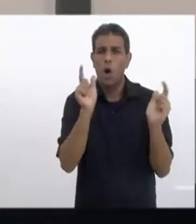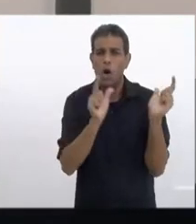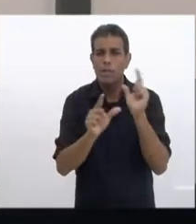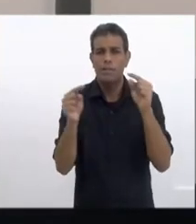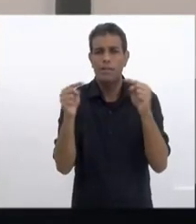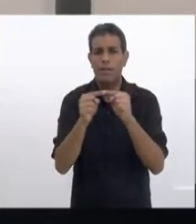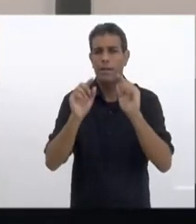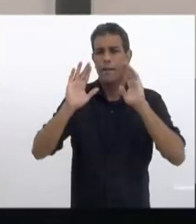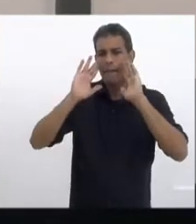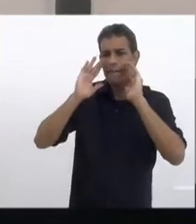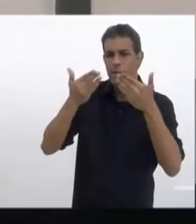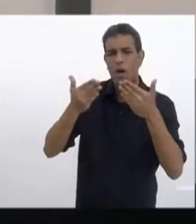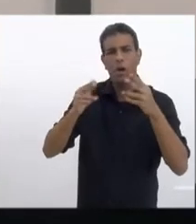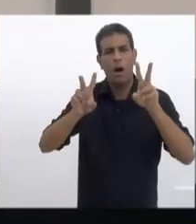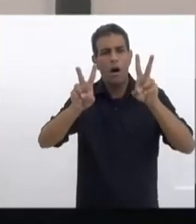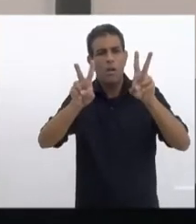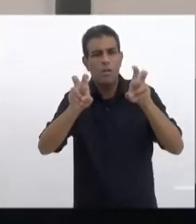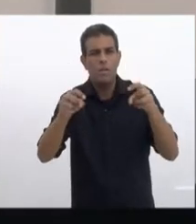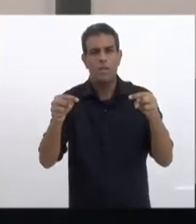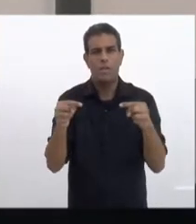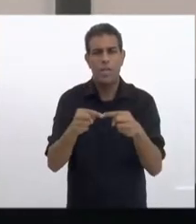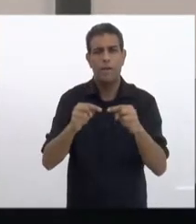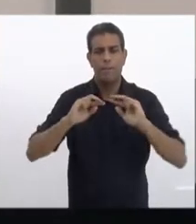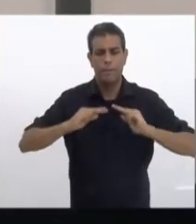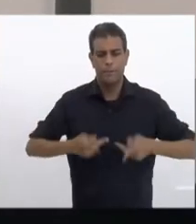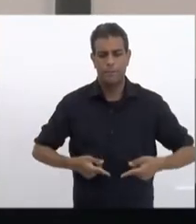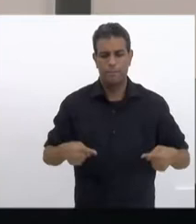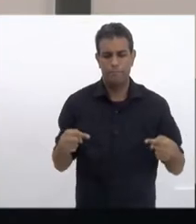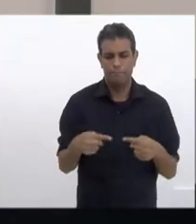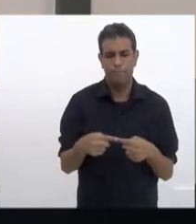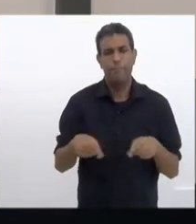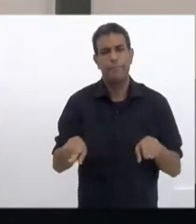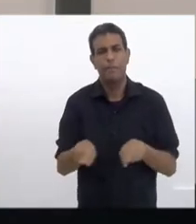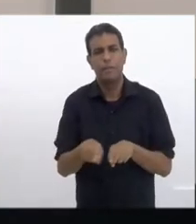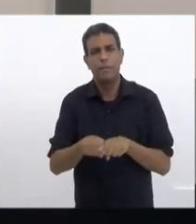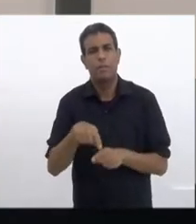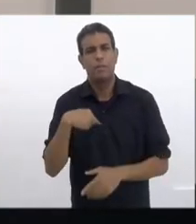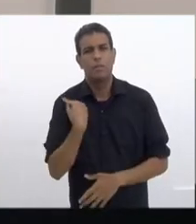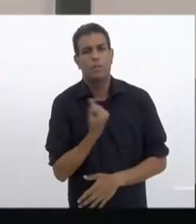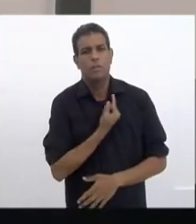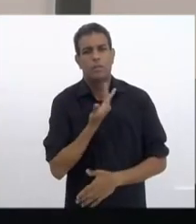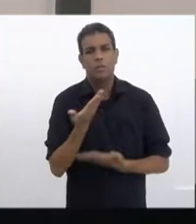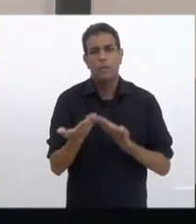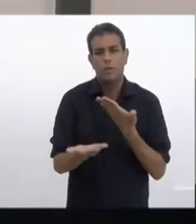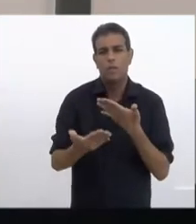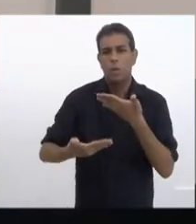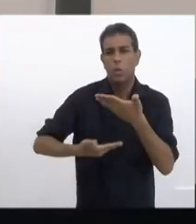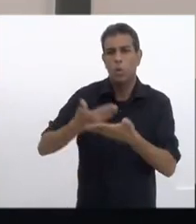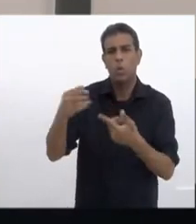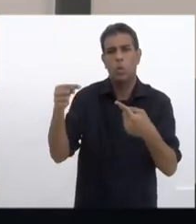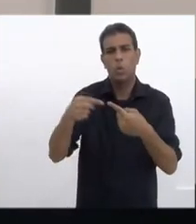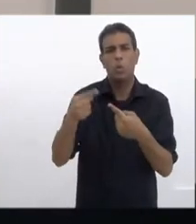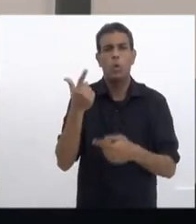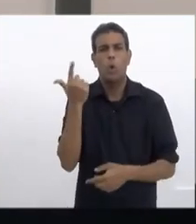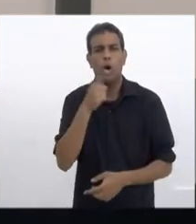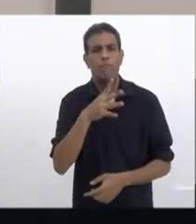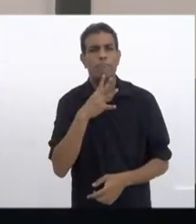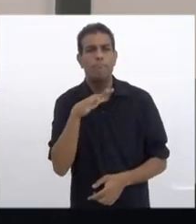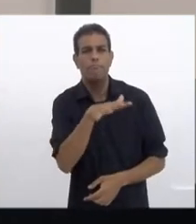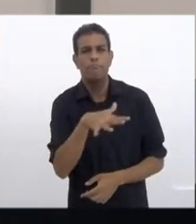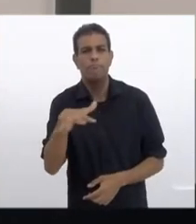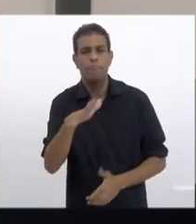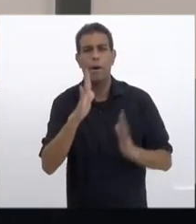sempre voltado ao nosso tema, que é voltado a humanizar e também fazer com que o nosso Estado venha evoluir cada vez mais, ouvindo ambas as